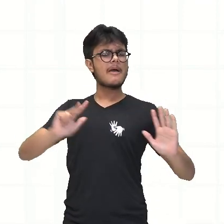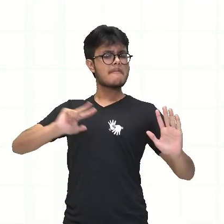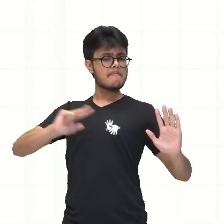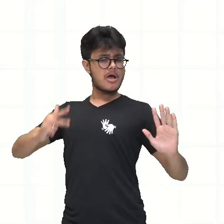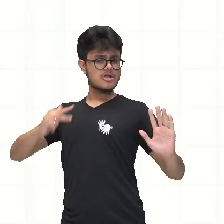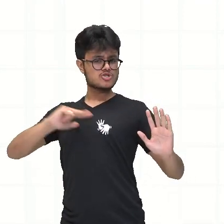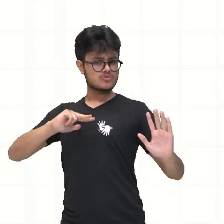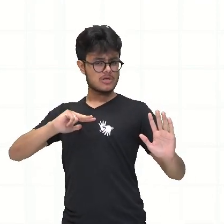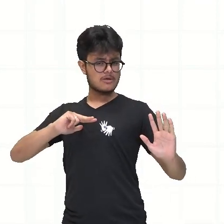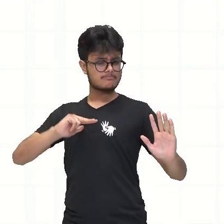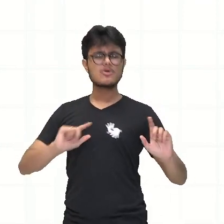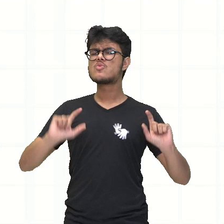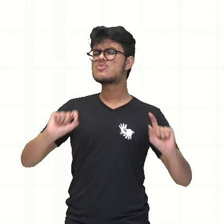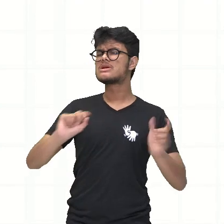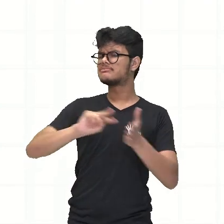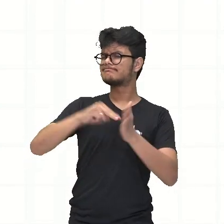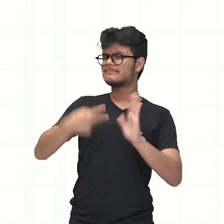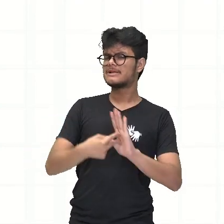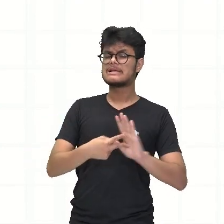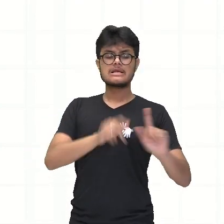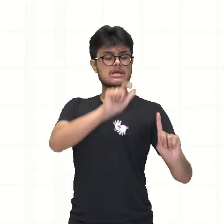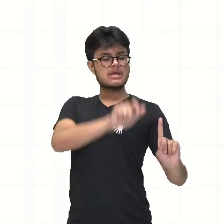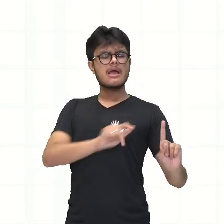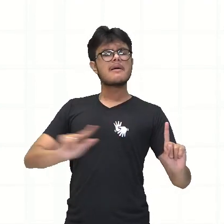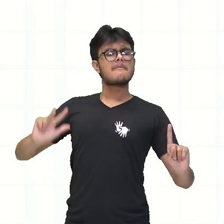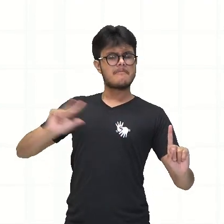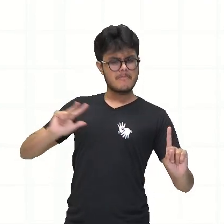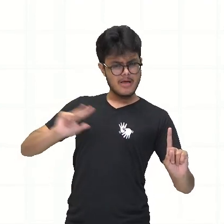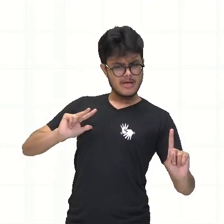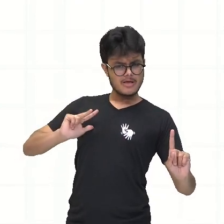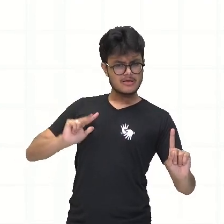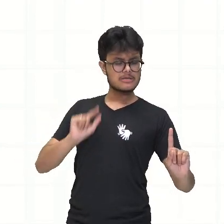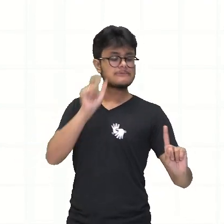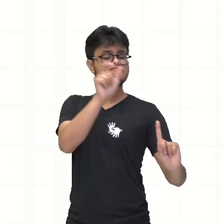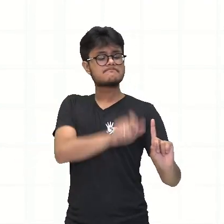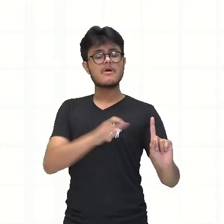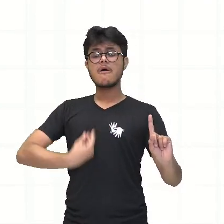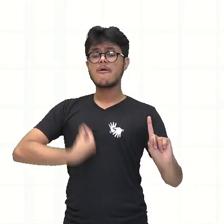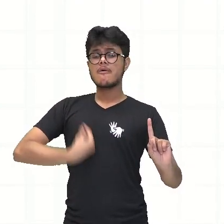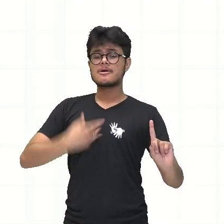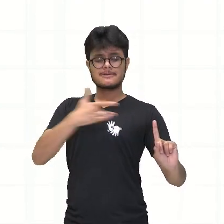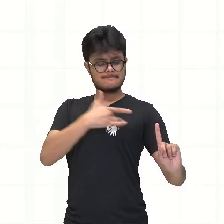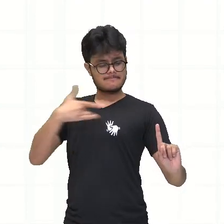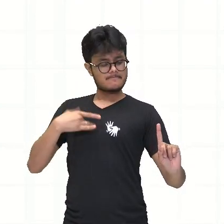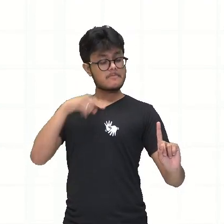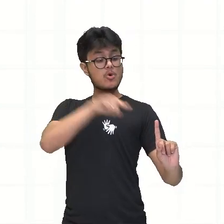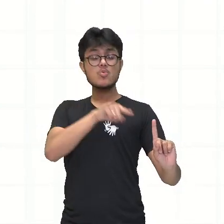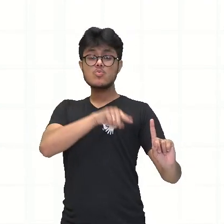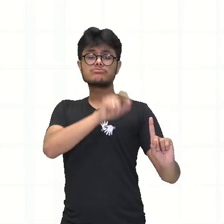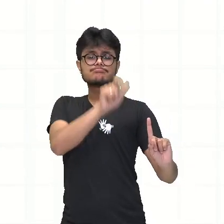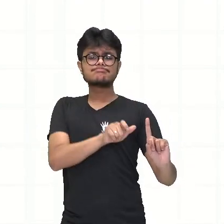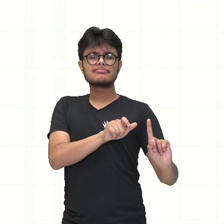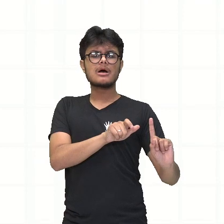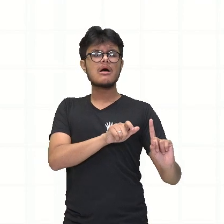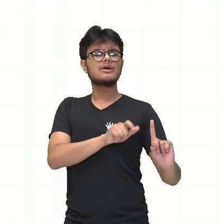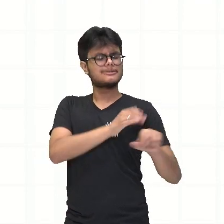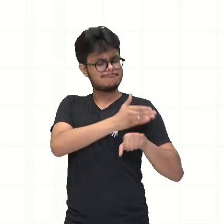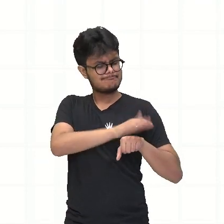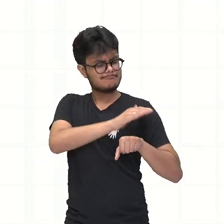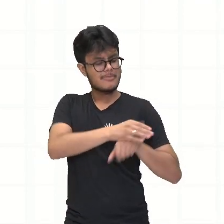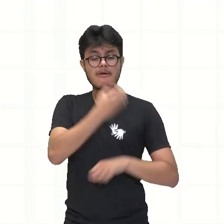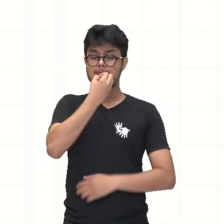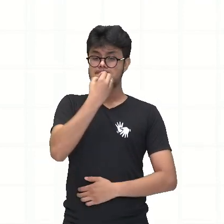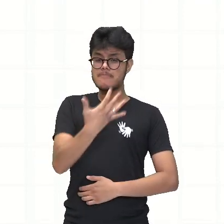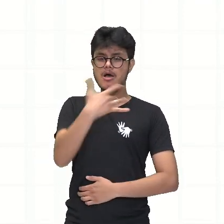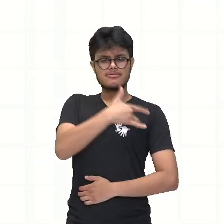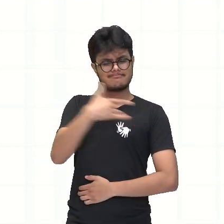uma saúde individual? São ações individuais que visam a incorporação de bons hábitos, a fim de